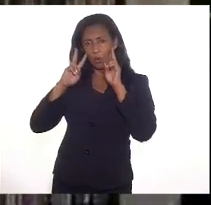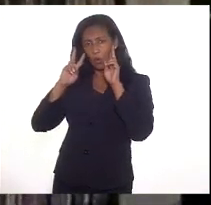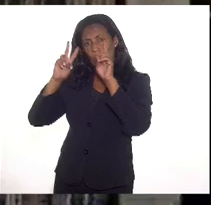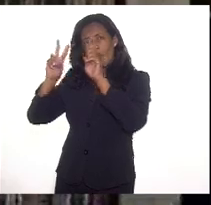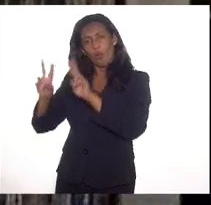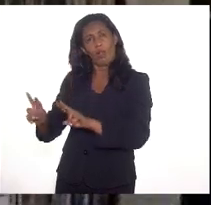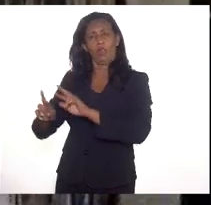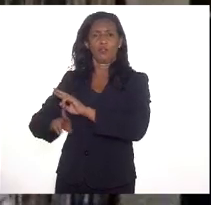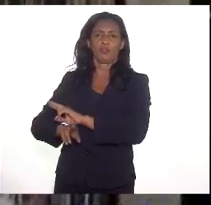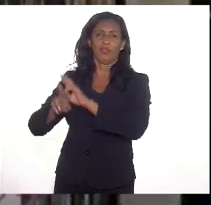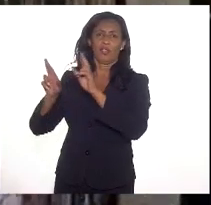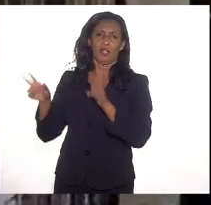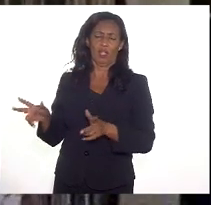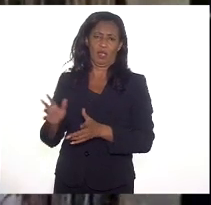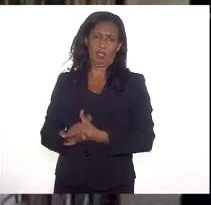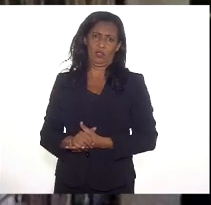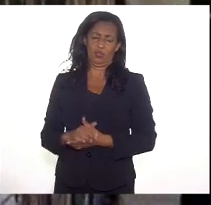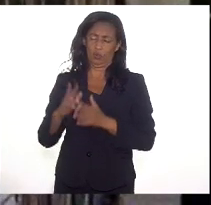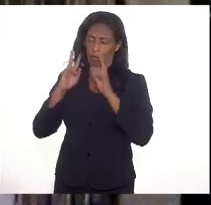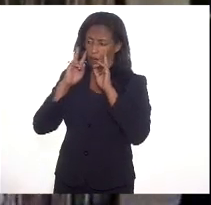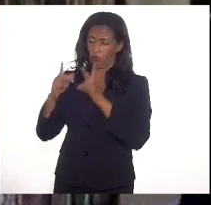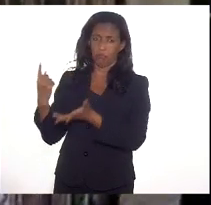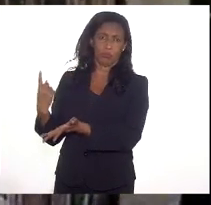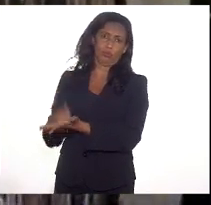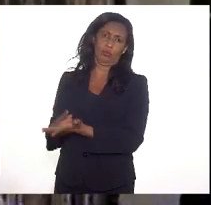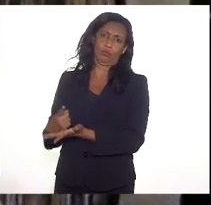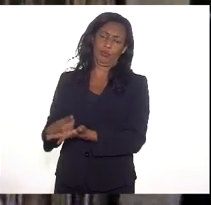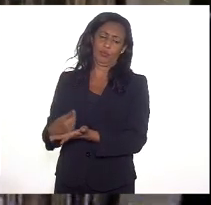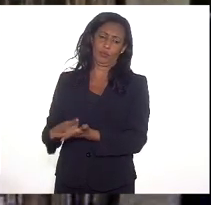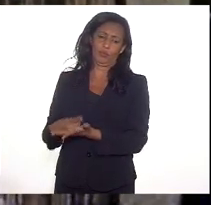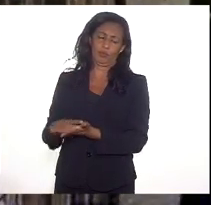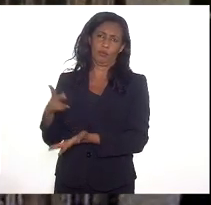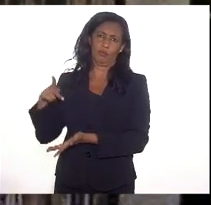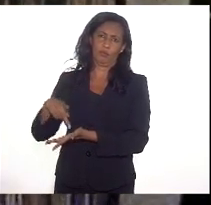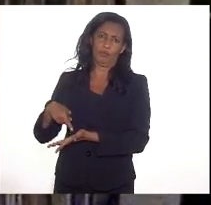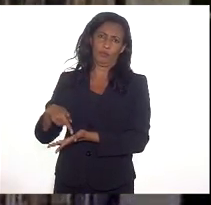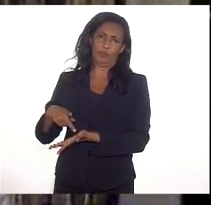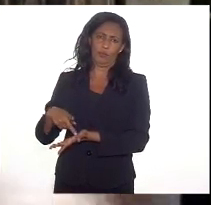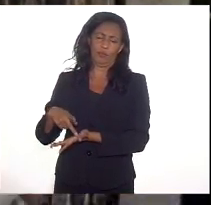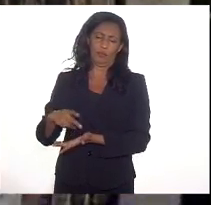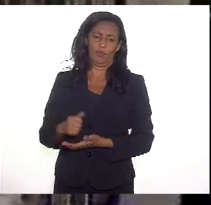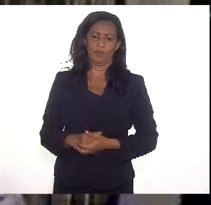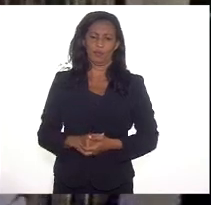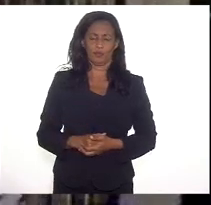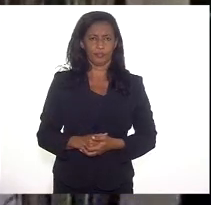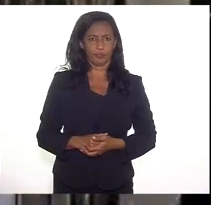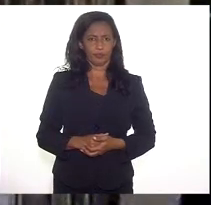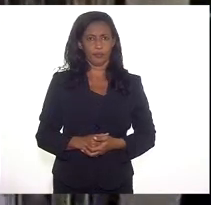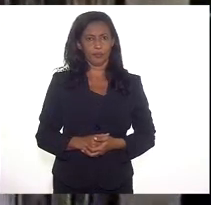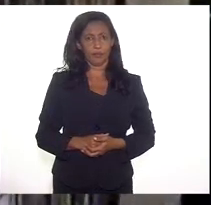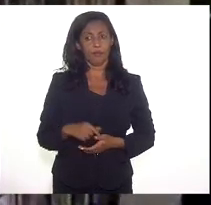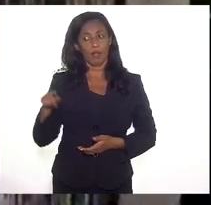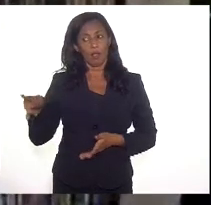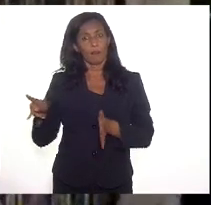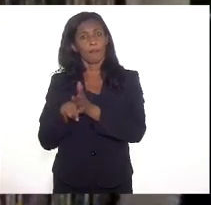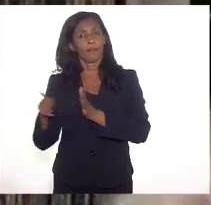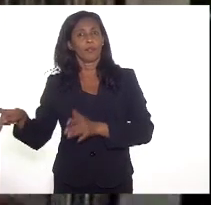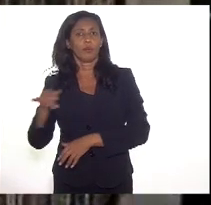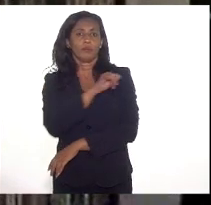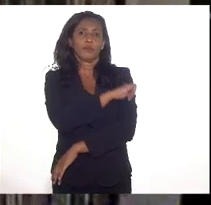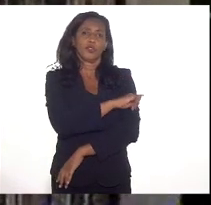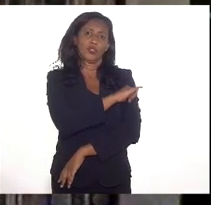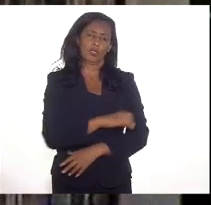totalmente diferente e um olhar de compromisso do real significado para o Rio de Janeiro. O